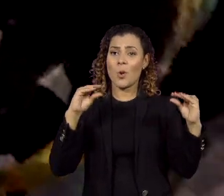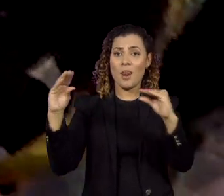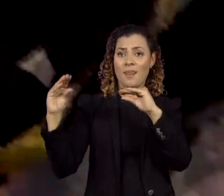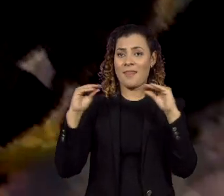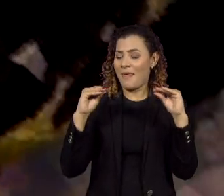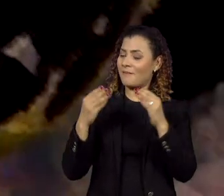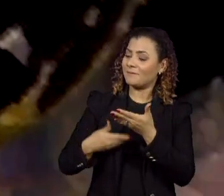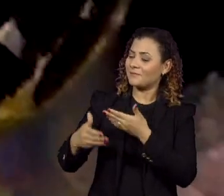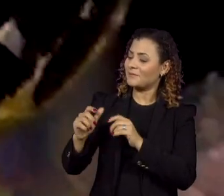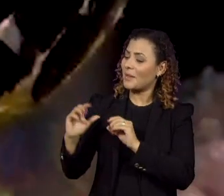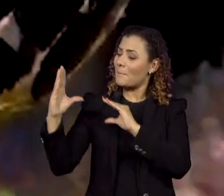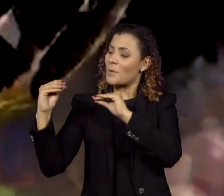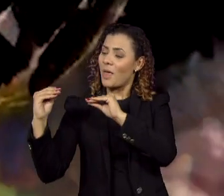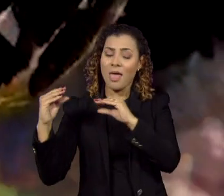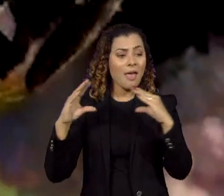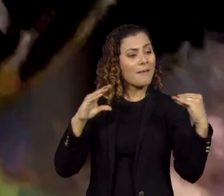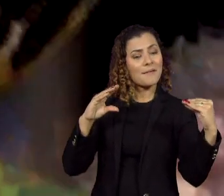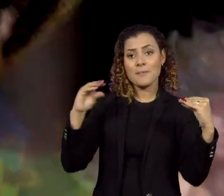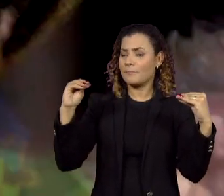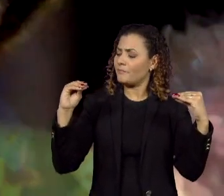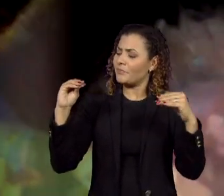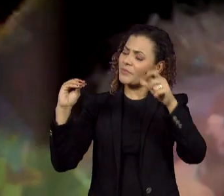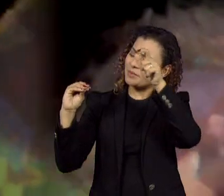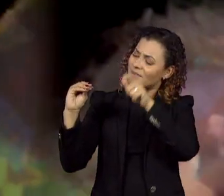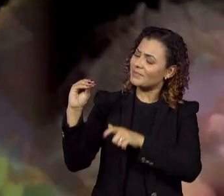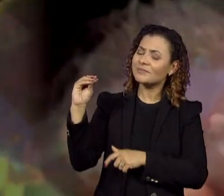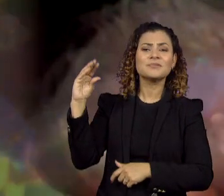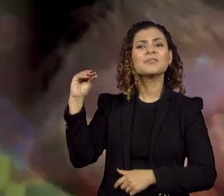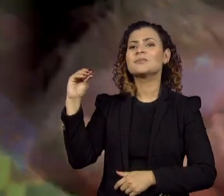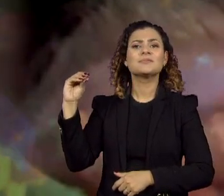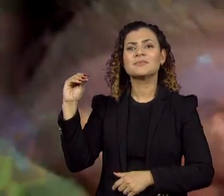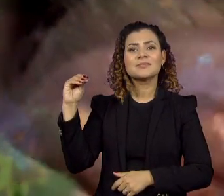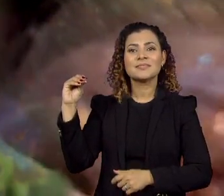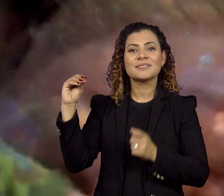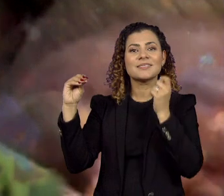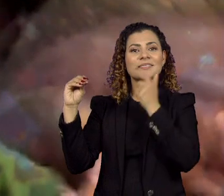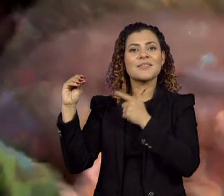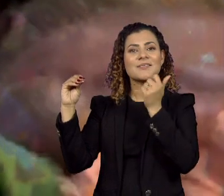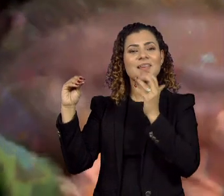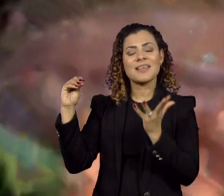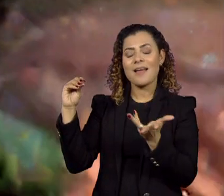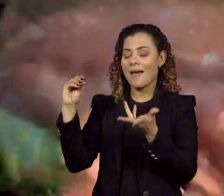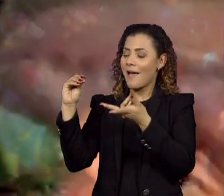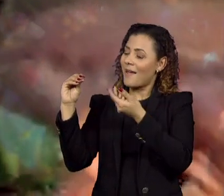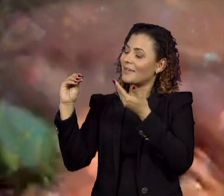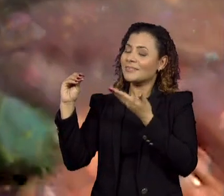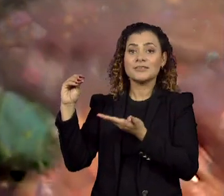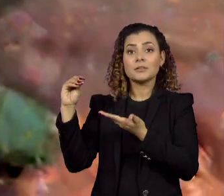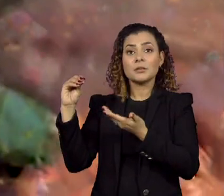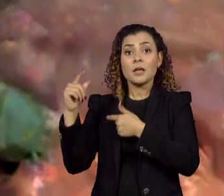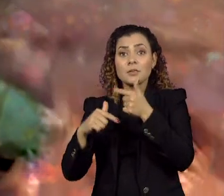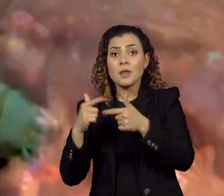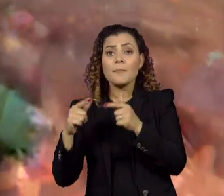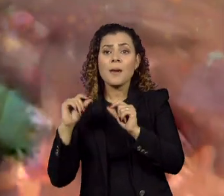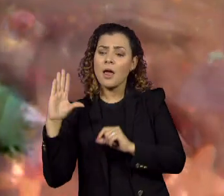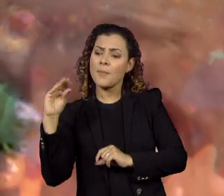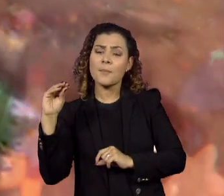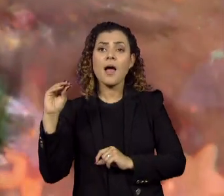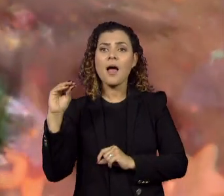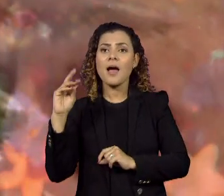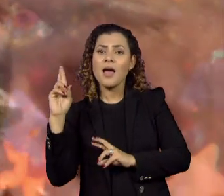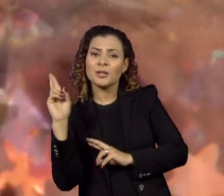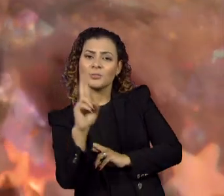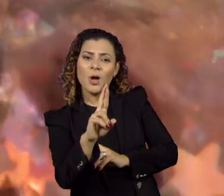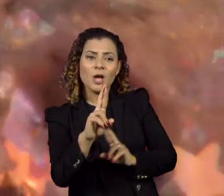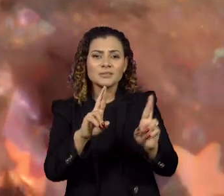O boneco tem a ver muito com, digamos, com a comédia dell'arte. Você trabalha com um repertório de